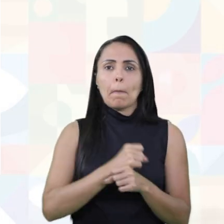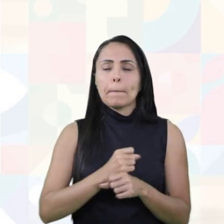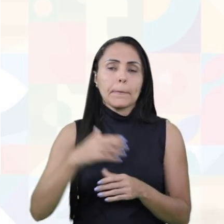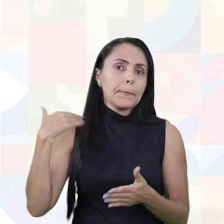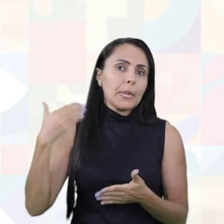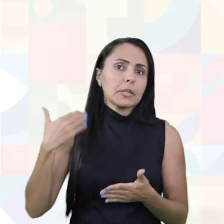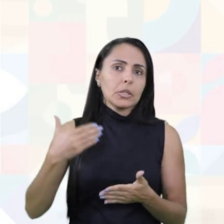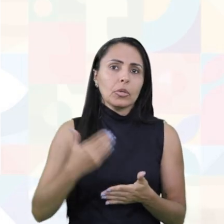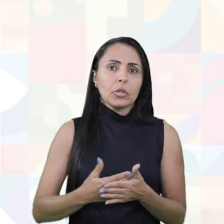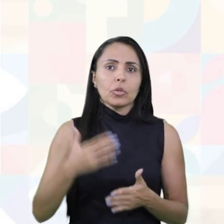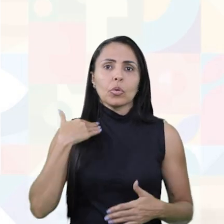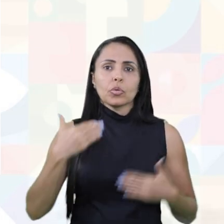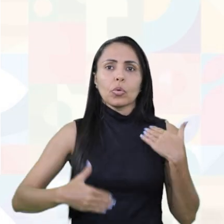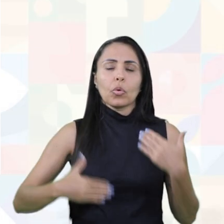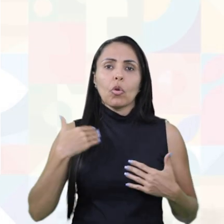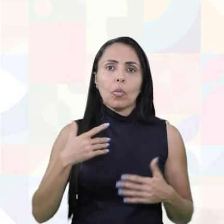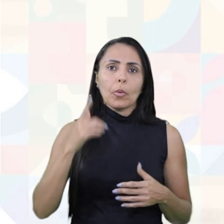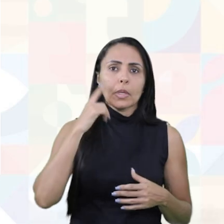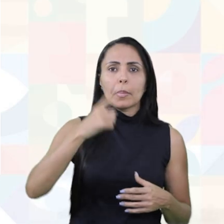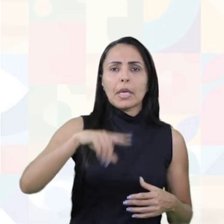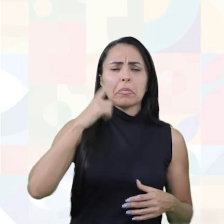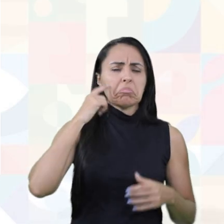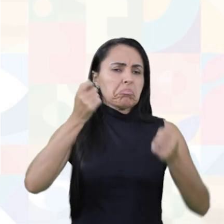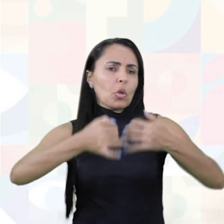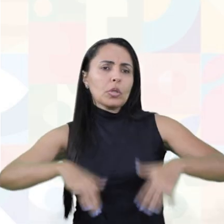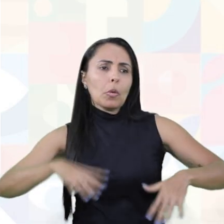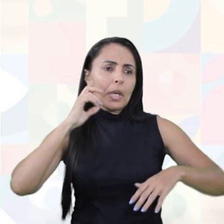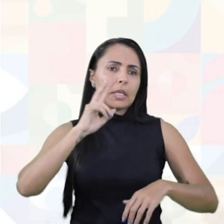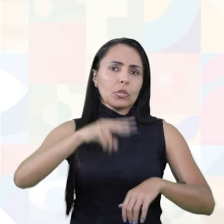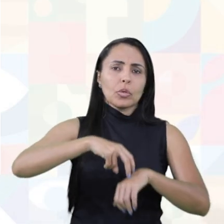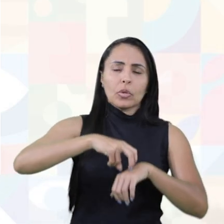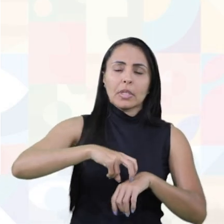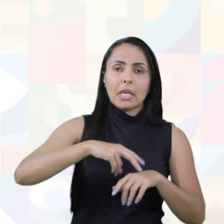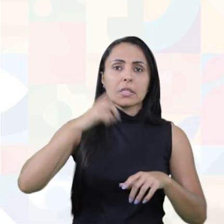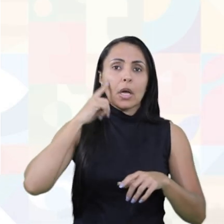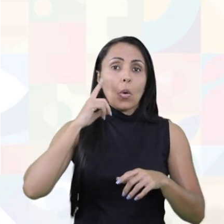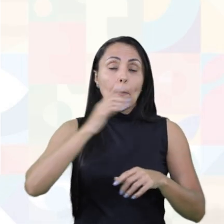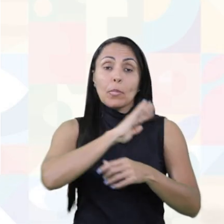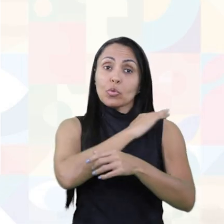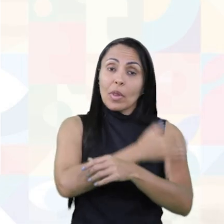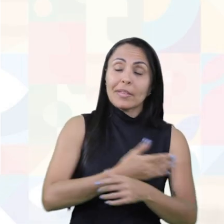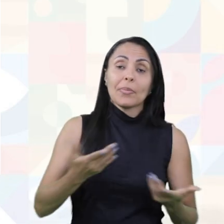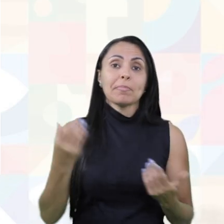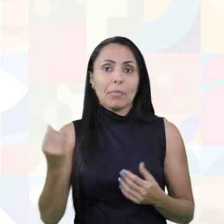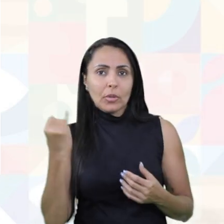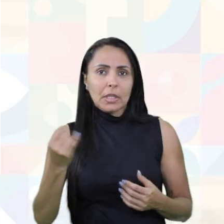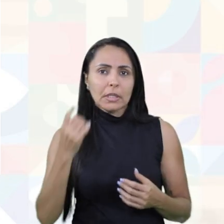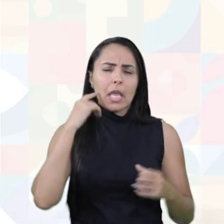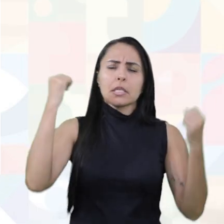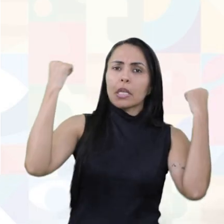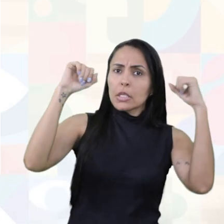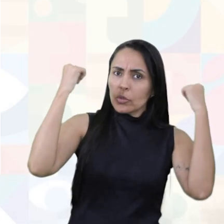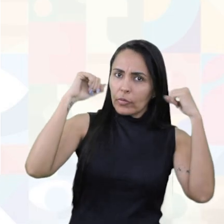o nosso corpo ele vai perdendo naturalmente a sua sustentação muscular. Então é muito importante que exercícios